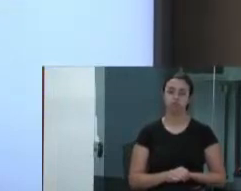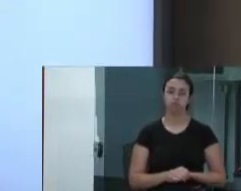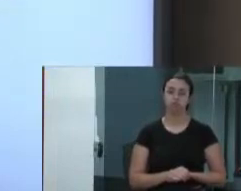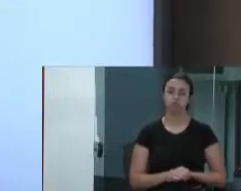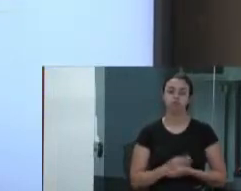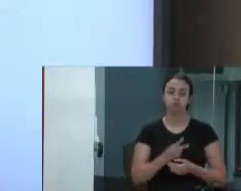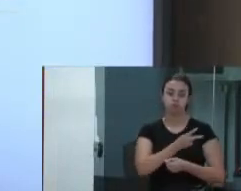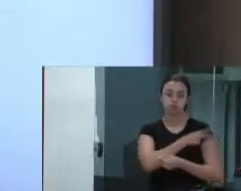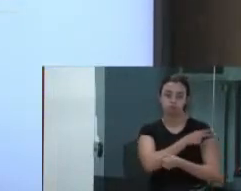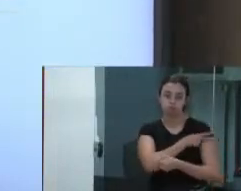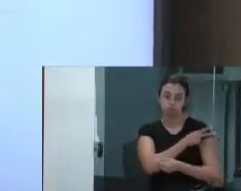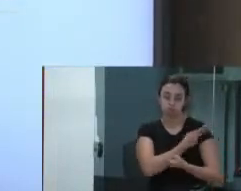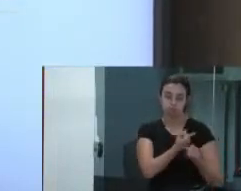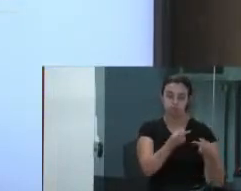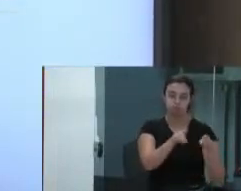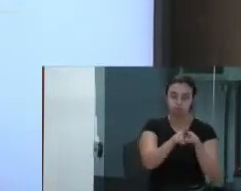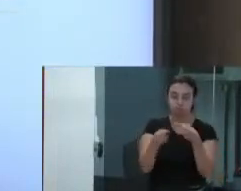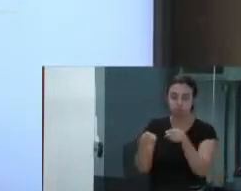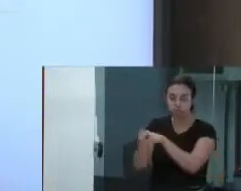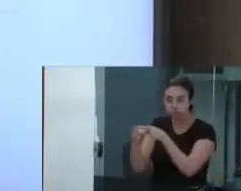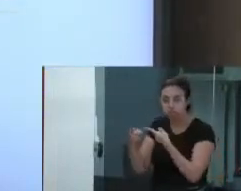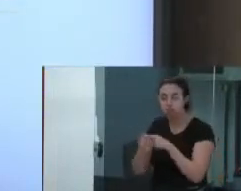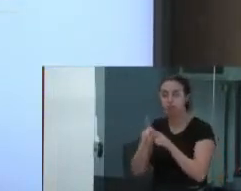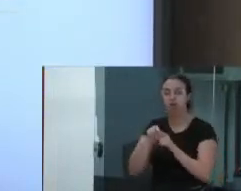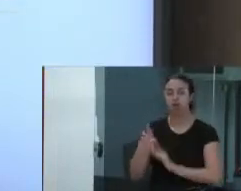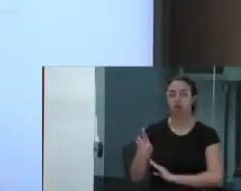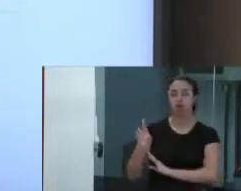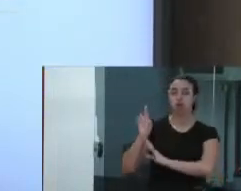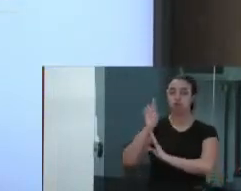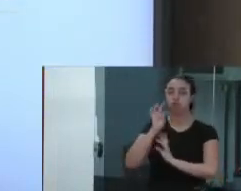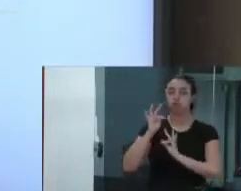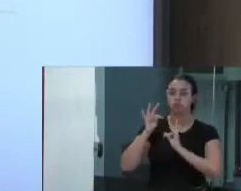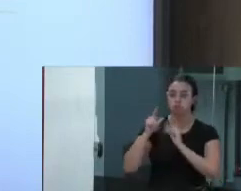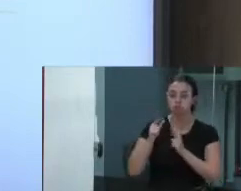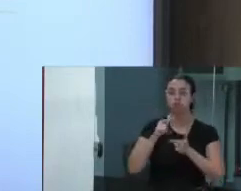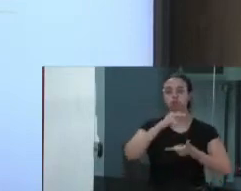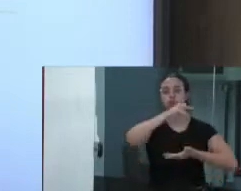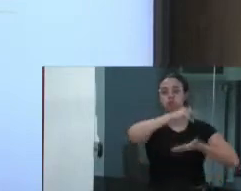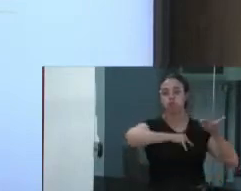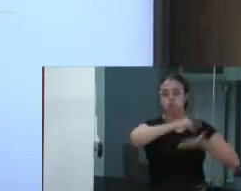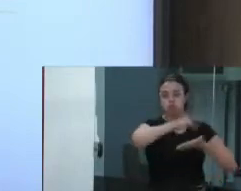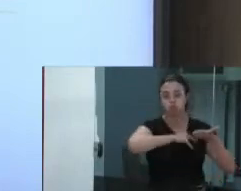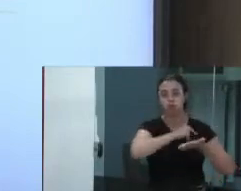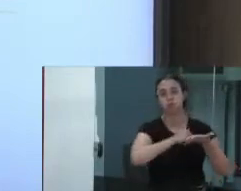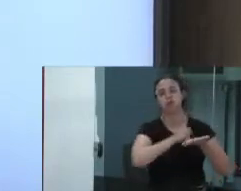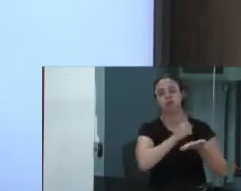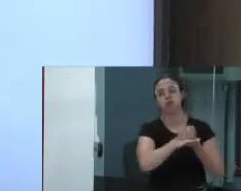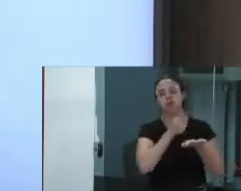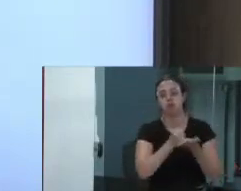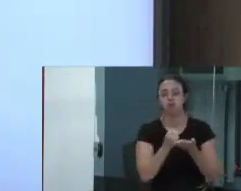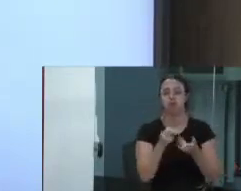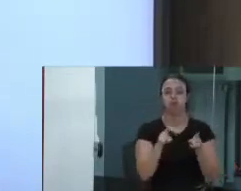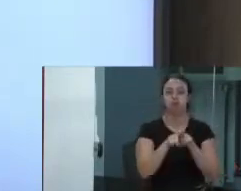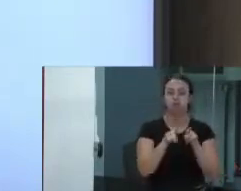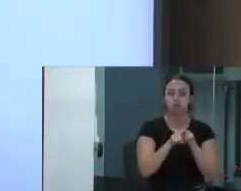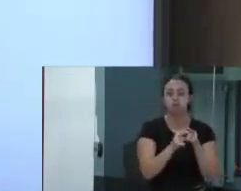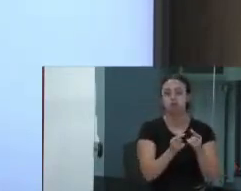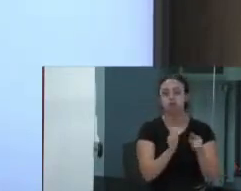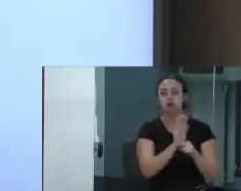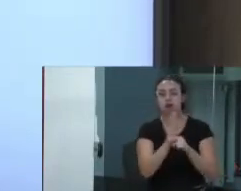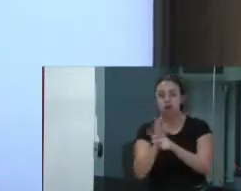A nossa gerência de parcerias, né, que é responsável por todos os nossos termos de colaboração e fomento junto às entidades que executam serviços do